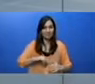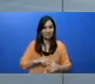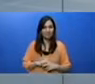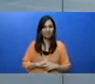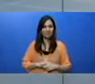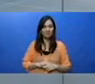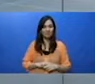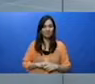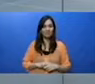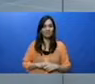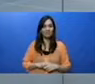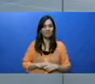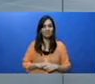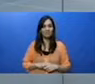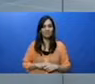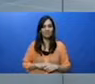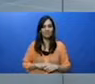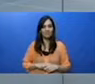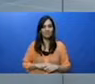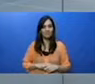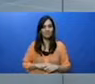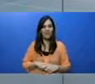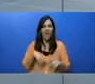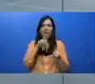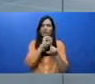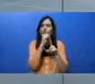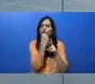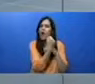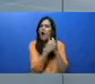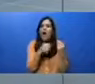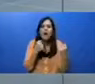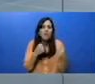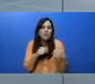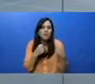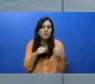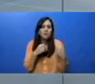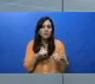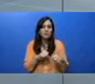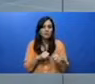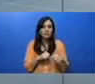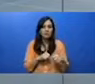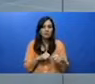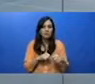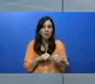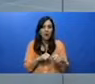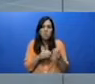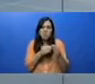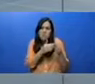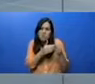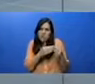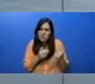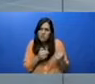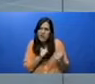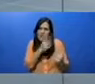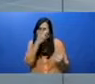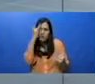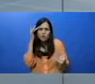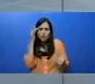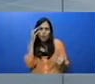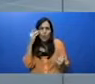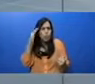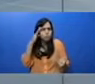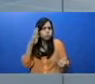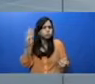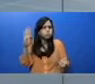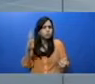para vocês verem, ó? A sociedade precisa cobrar dos gestores, das autoridades.